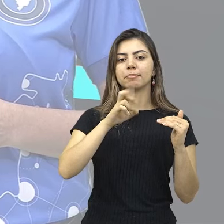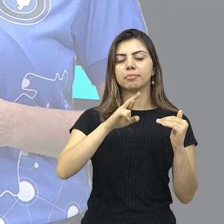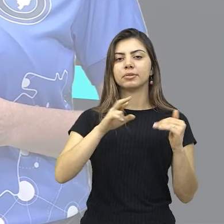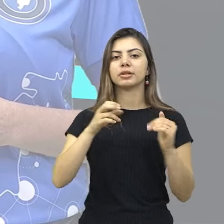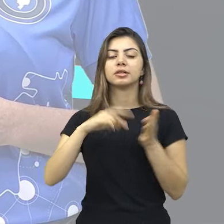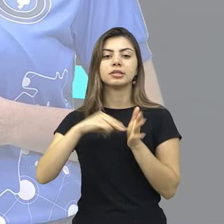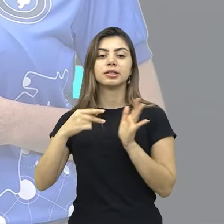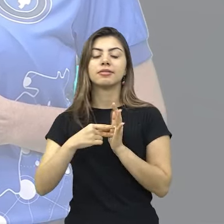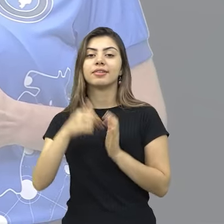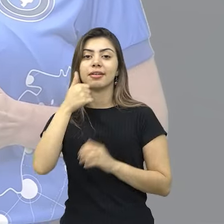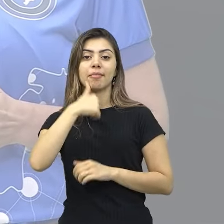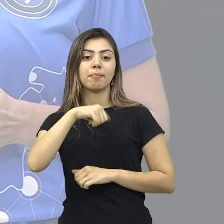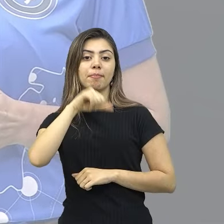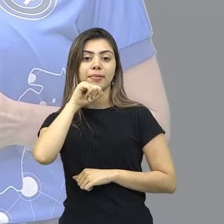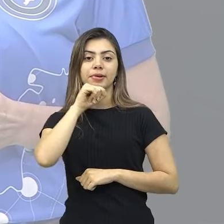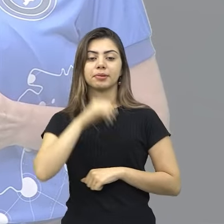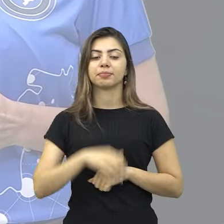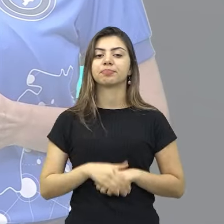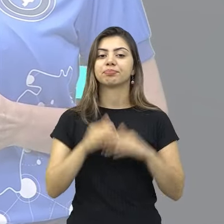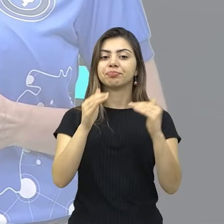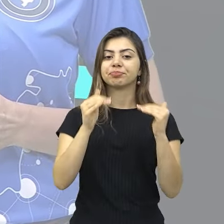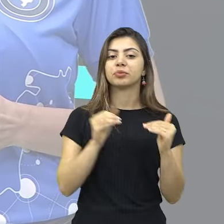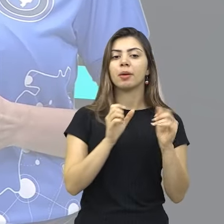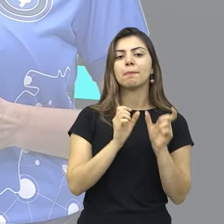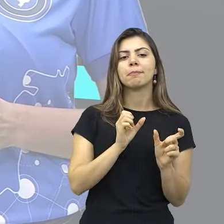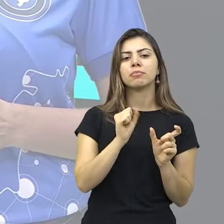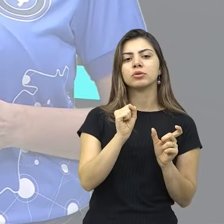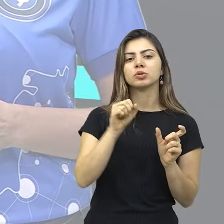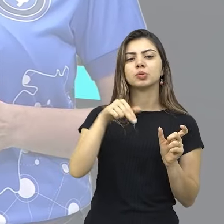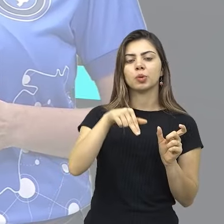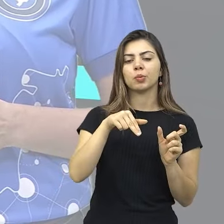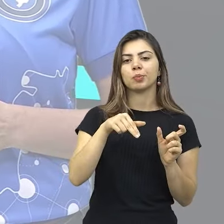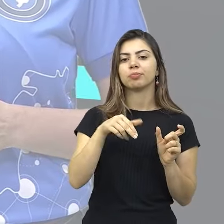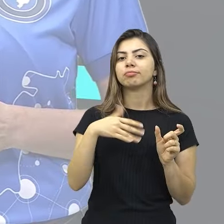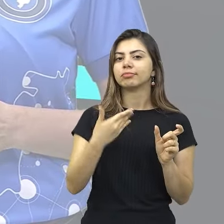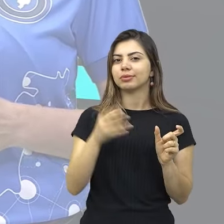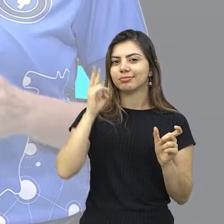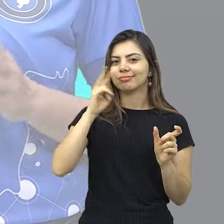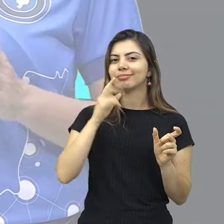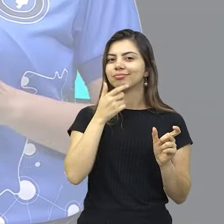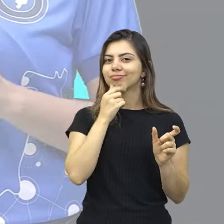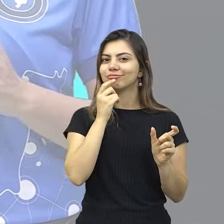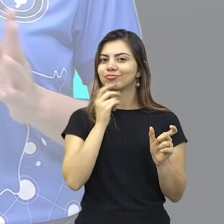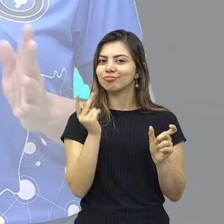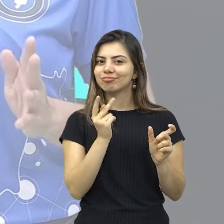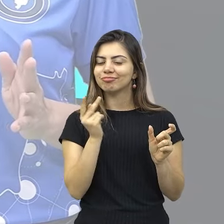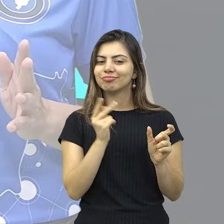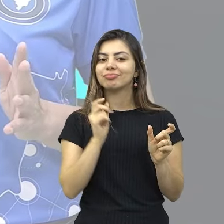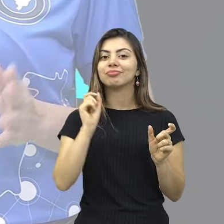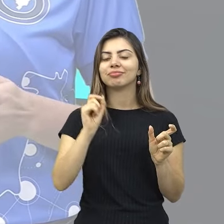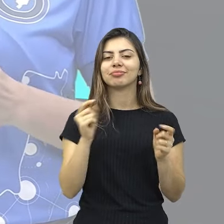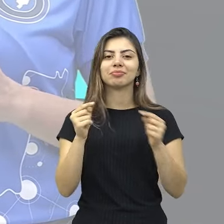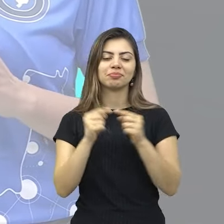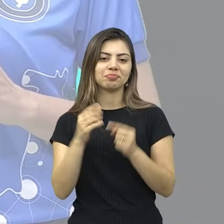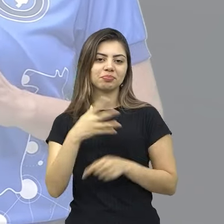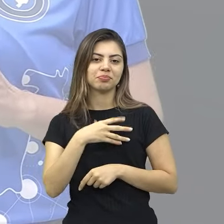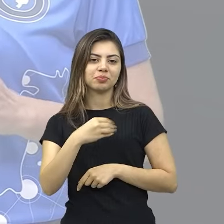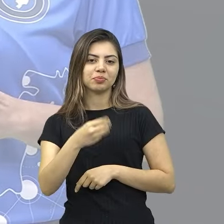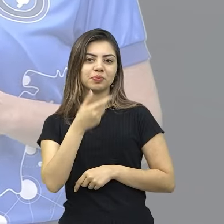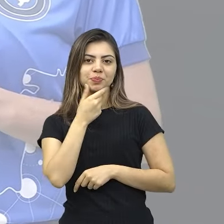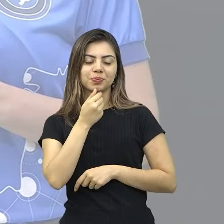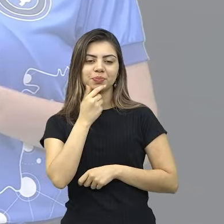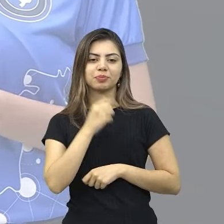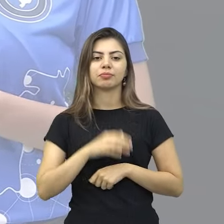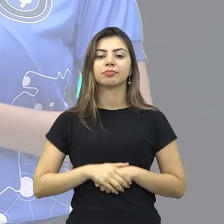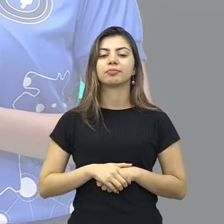mother, mother. Palavra son, que é o caso dos dois rapazes, né, que eles são os filhos, né, os meninos